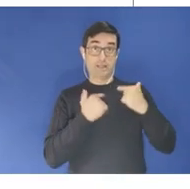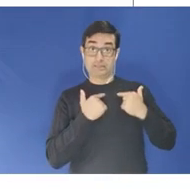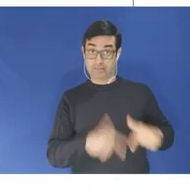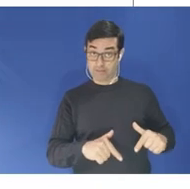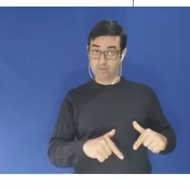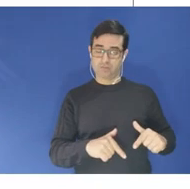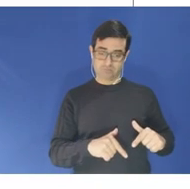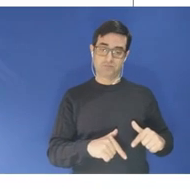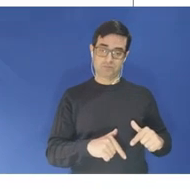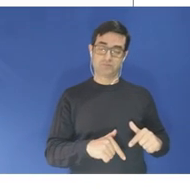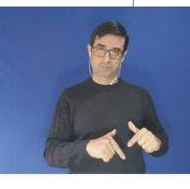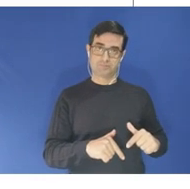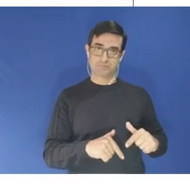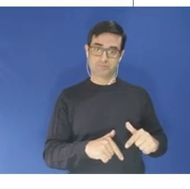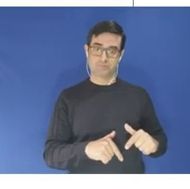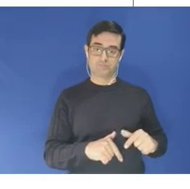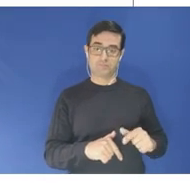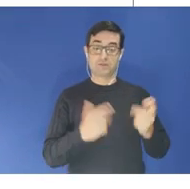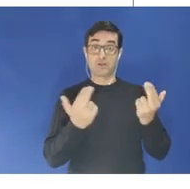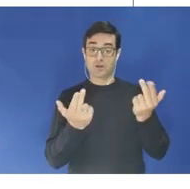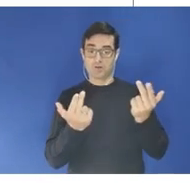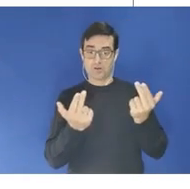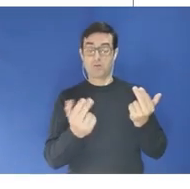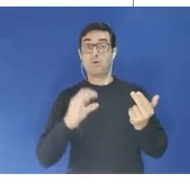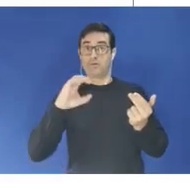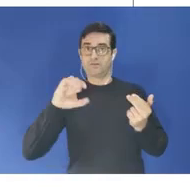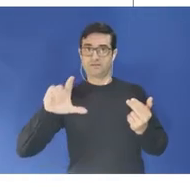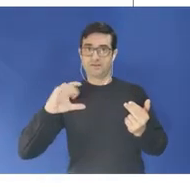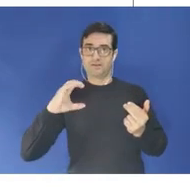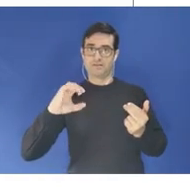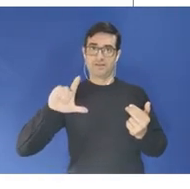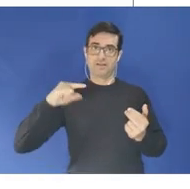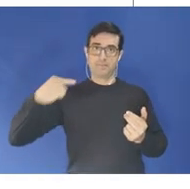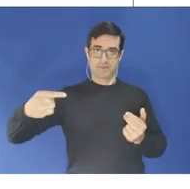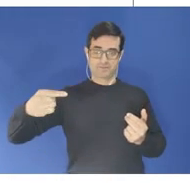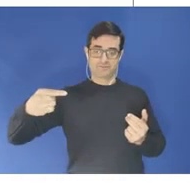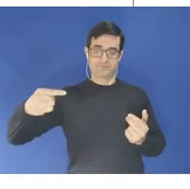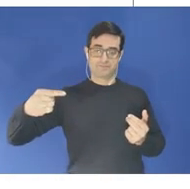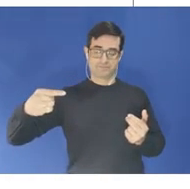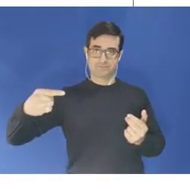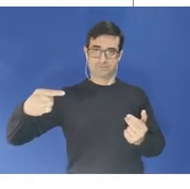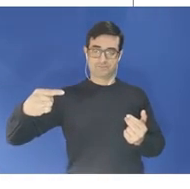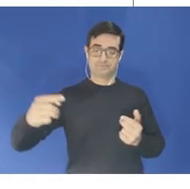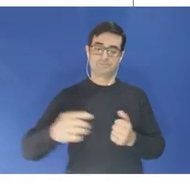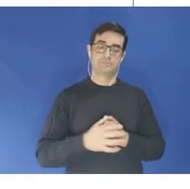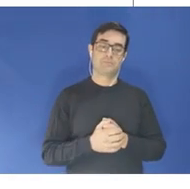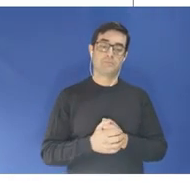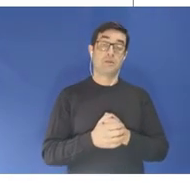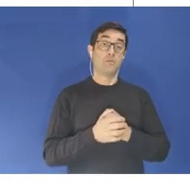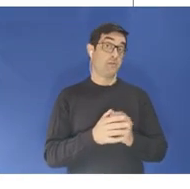positivo, com seu cátion, que nem eu fiz aqui, com cloro neutro com o seu